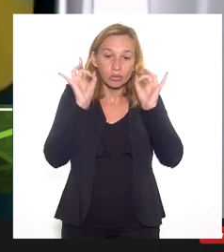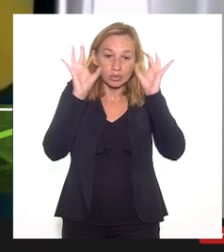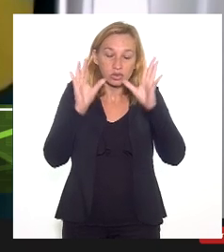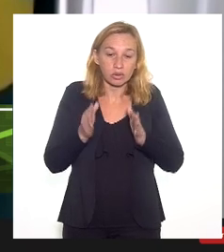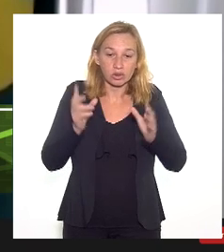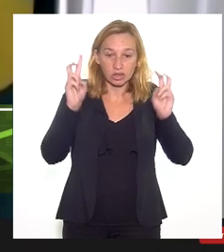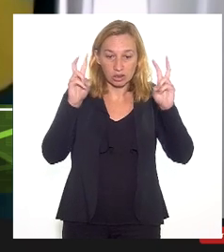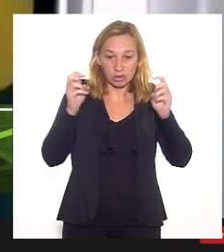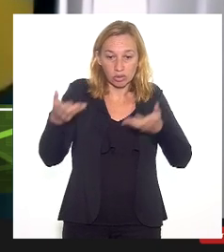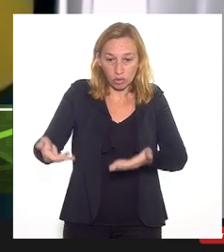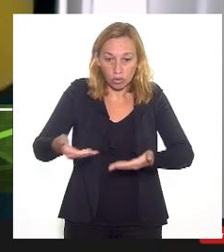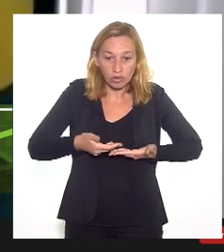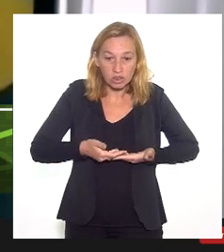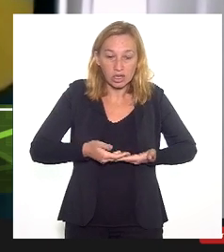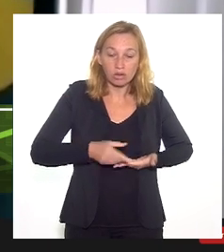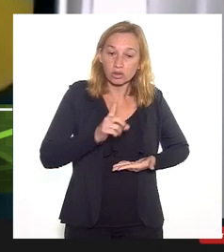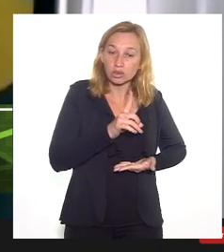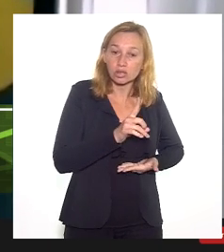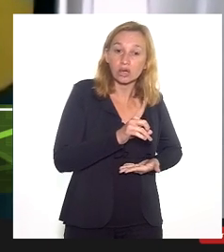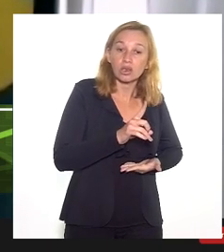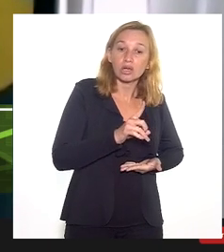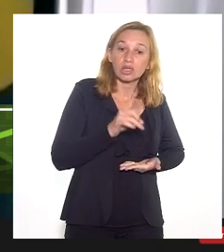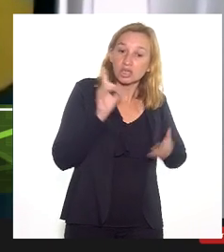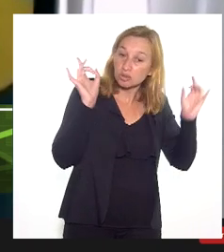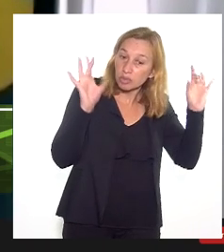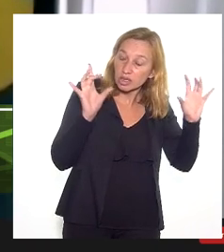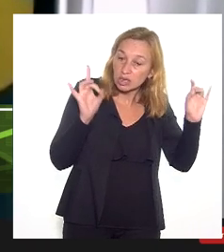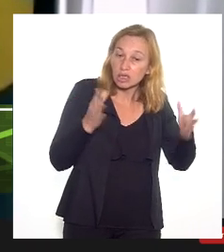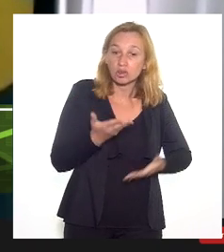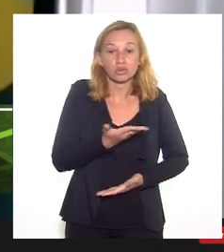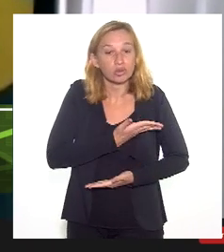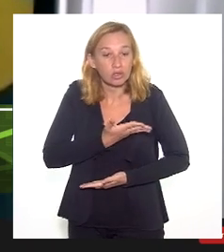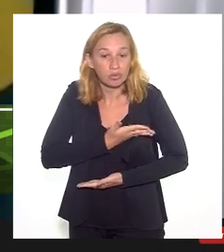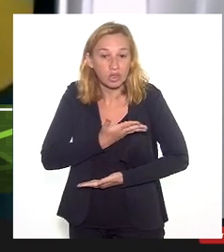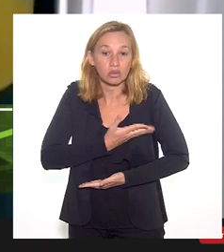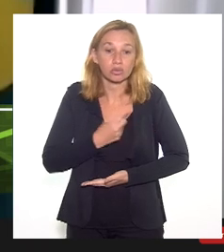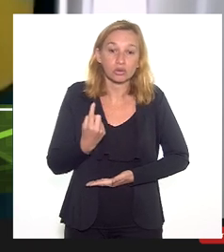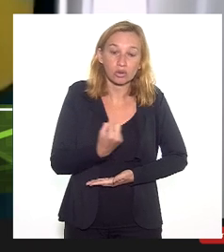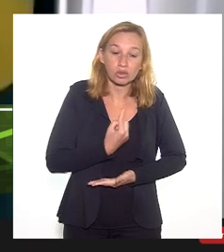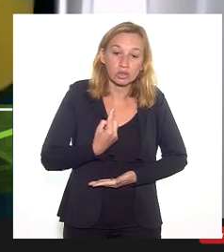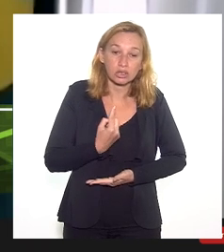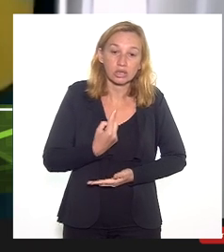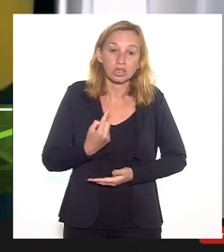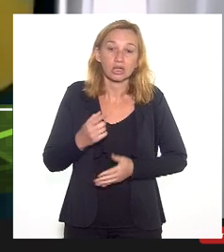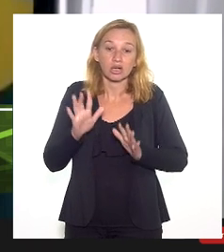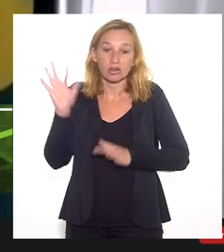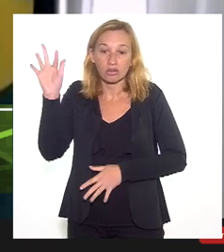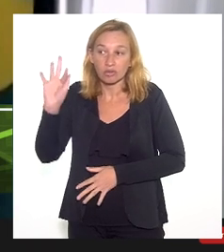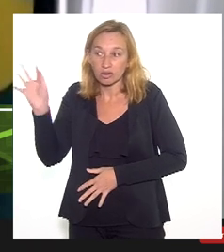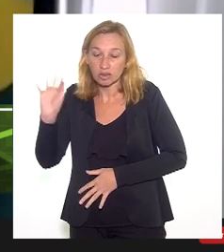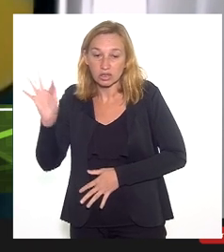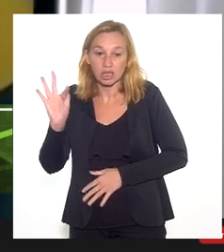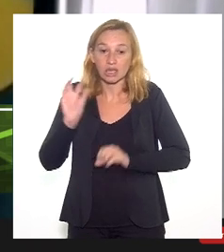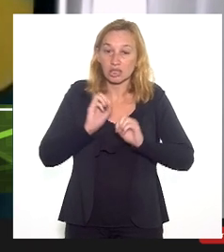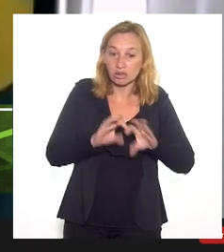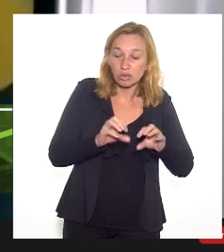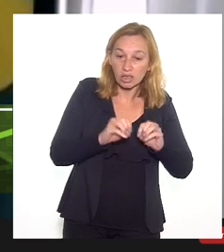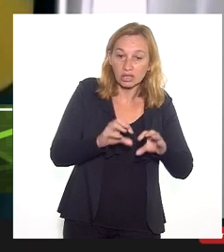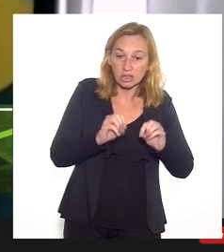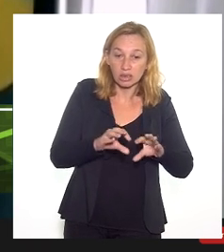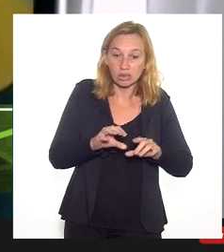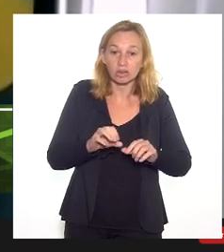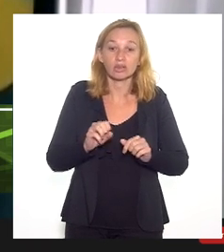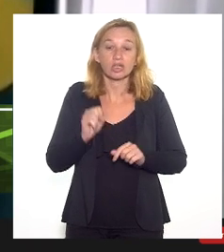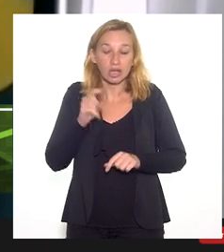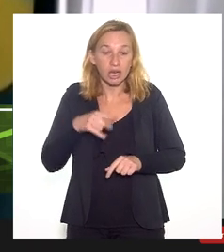convidando em especial não apenas é claro mas em especial os nossos colegas das faculdades de educação das licenciaturas enfim